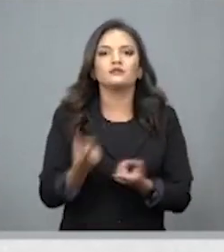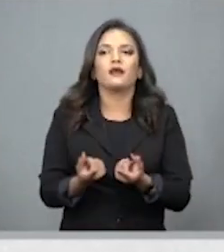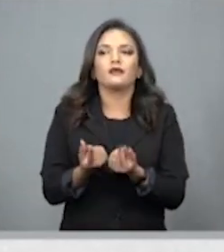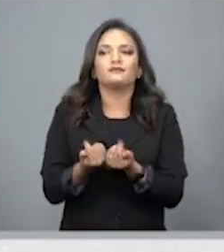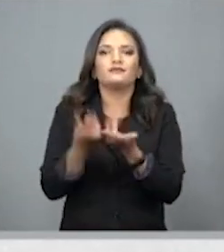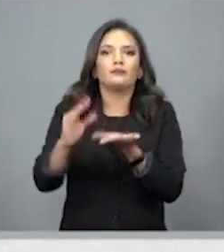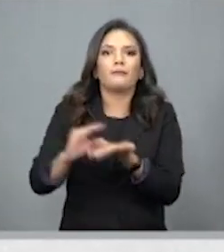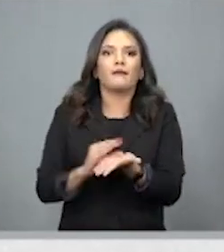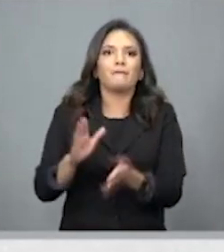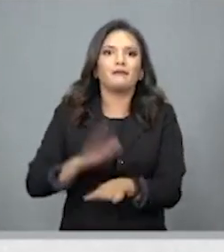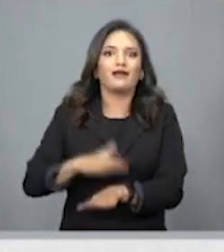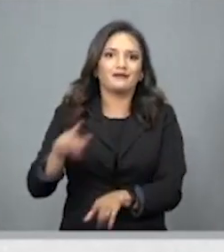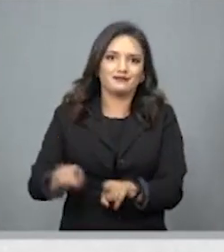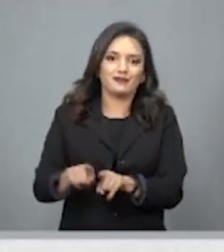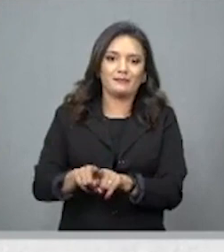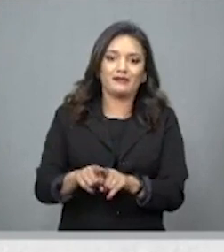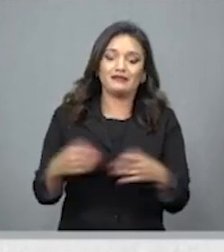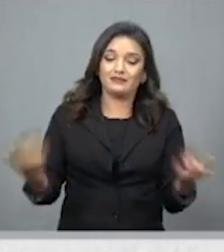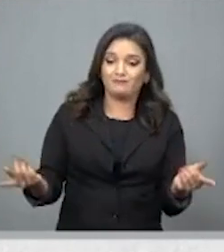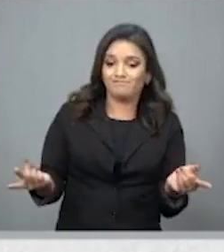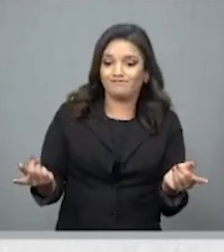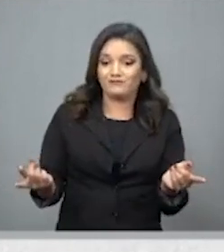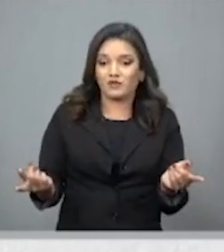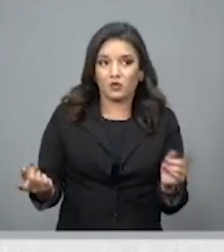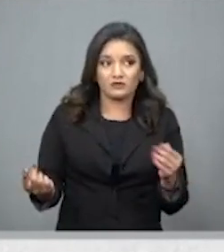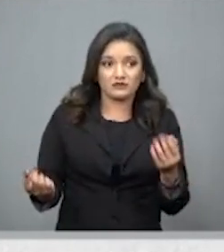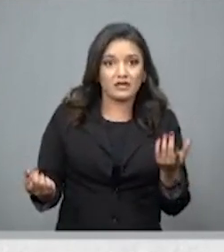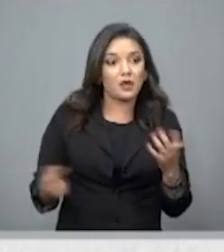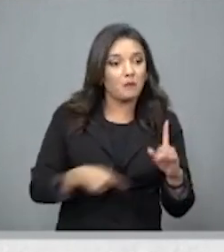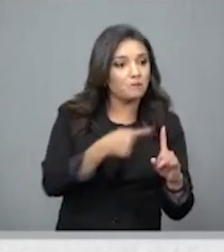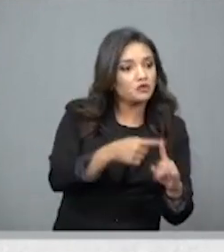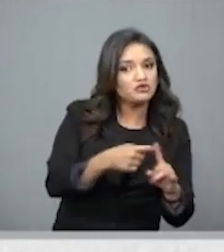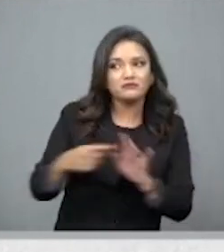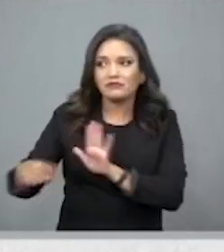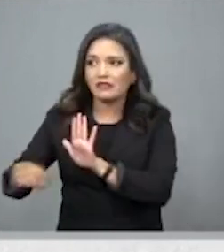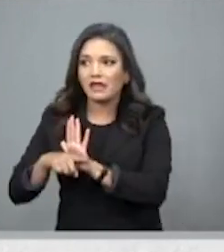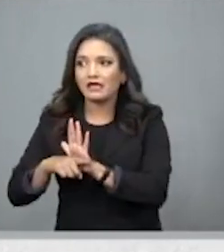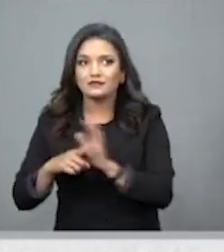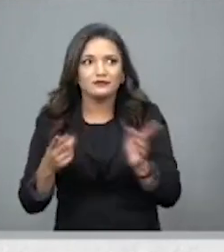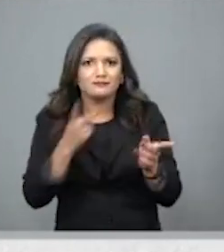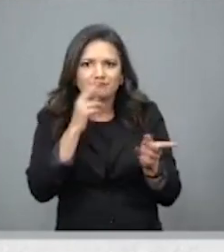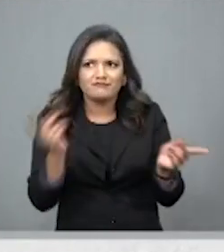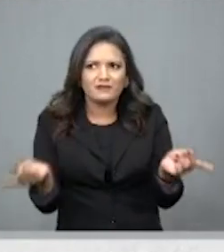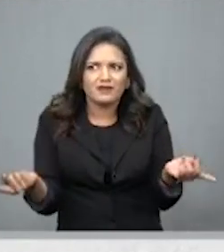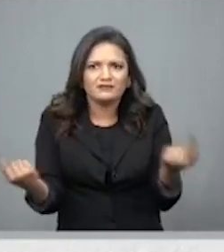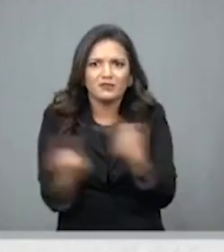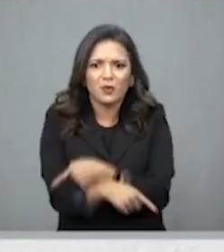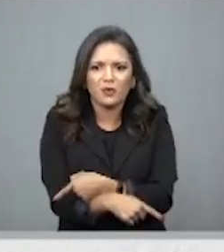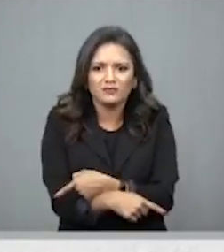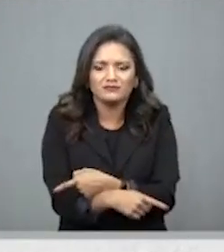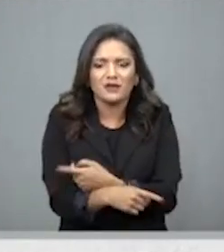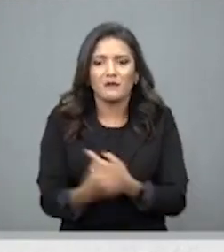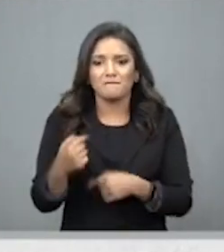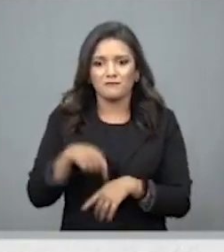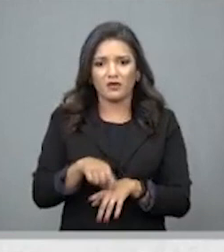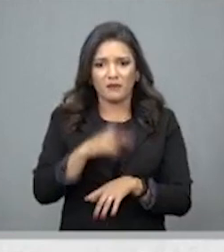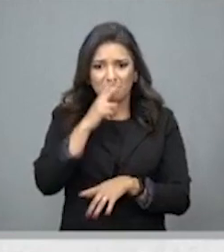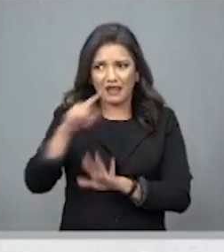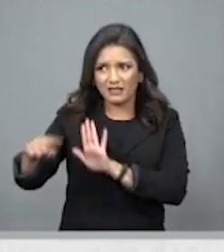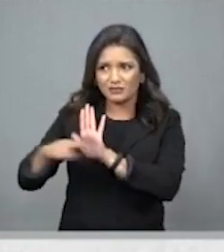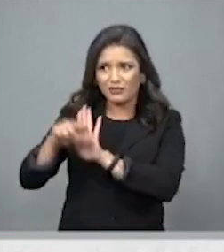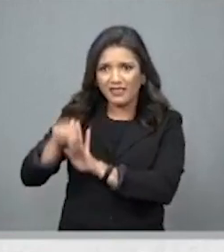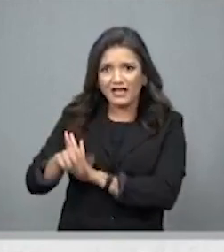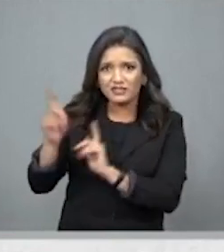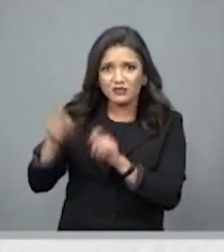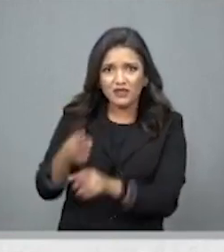há uma contradição aí entre o bem eo mal e o que é um mal que traz o